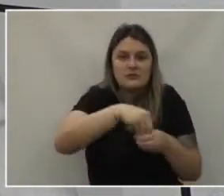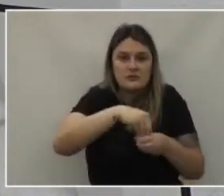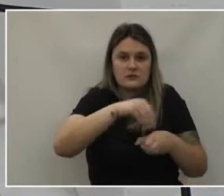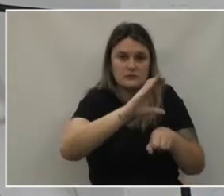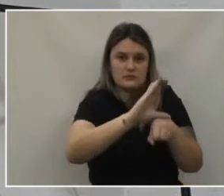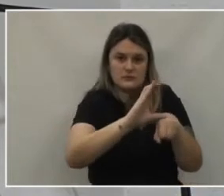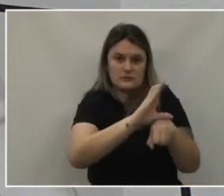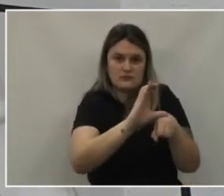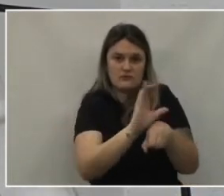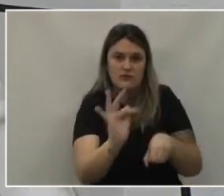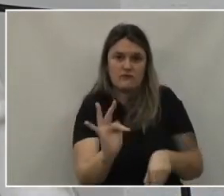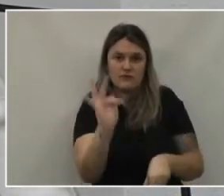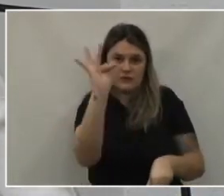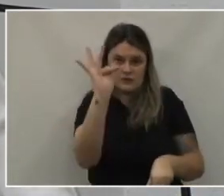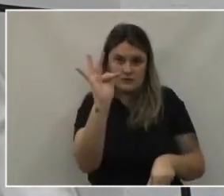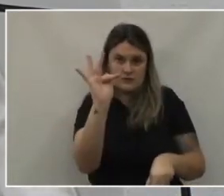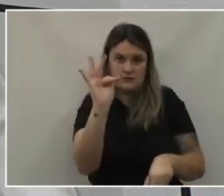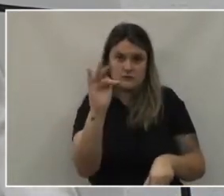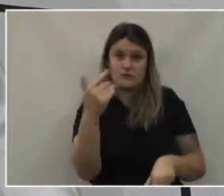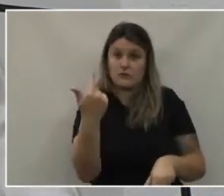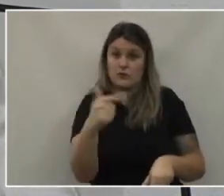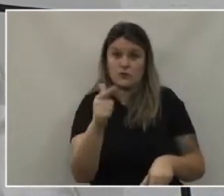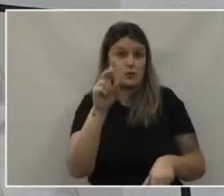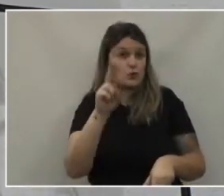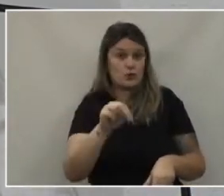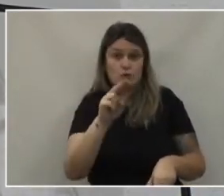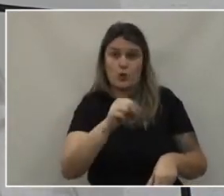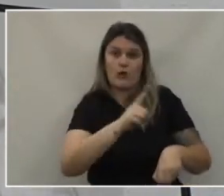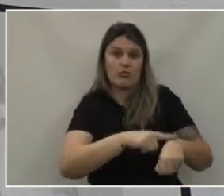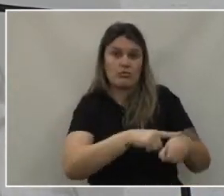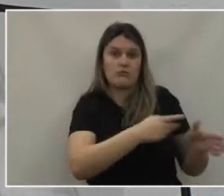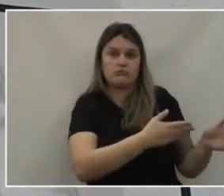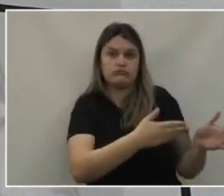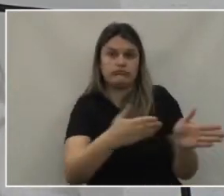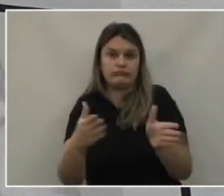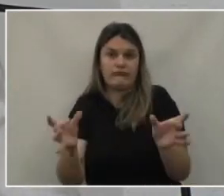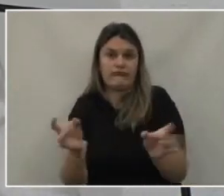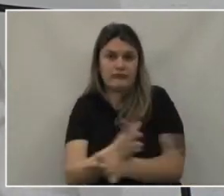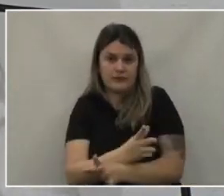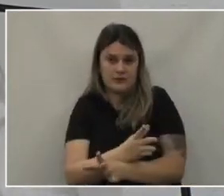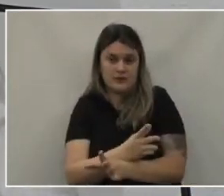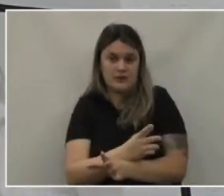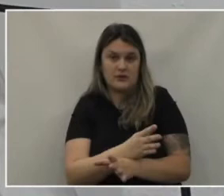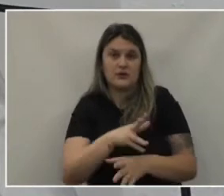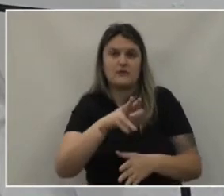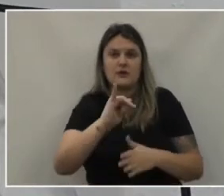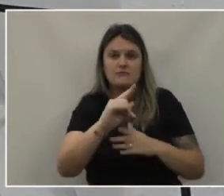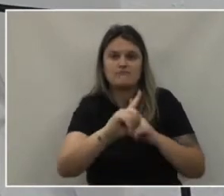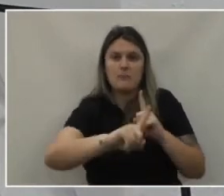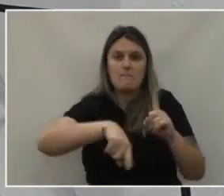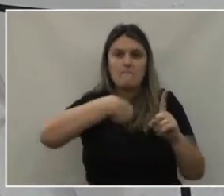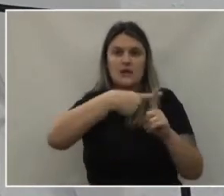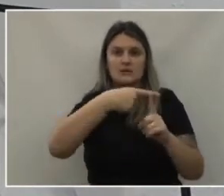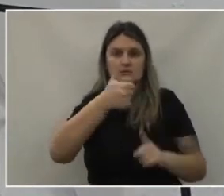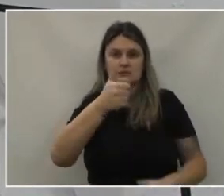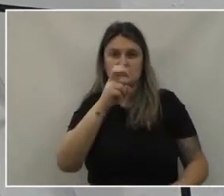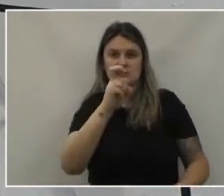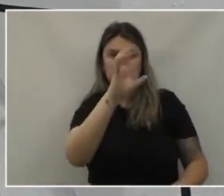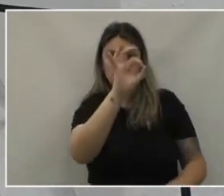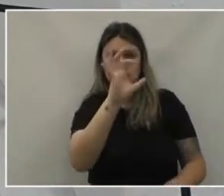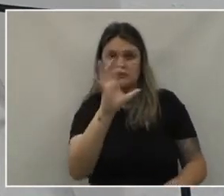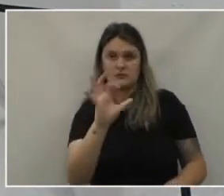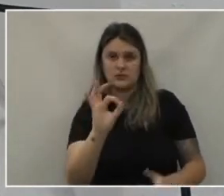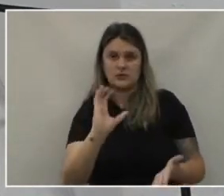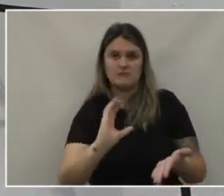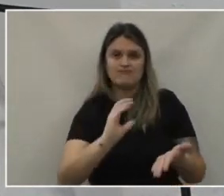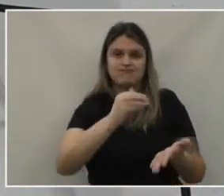Constituição Federal sem tempo para acabar. aumenta para 15% a